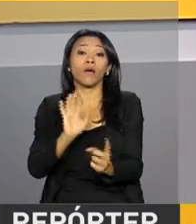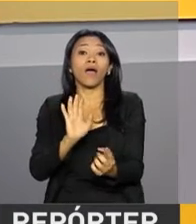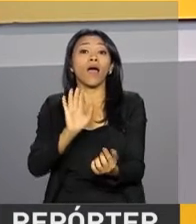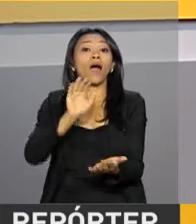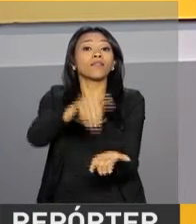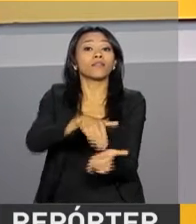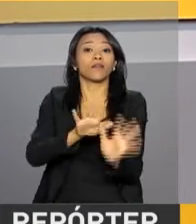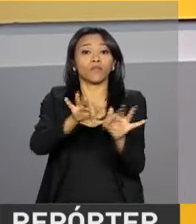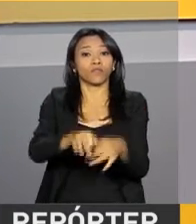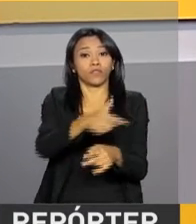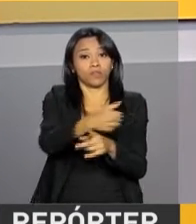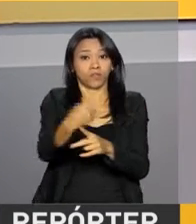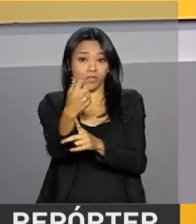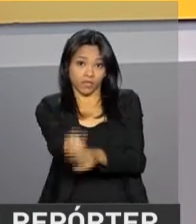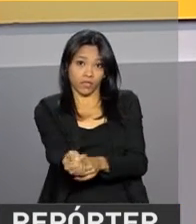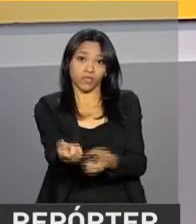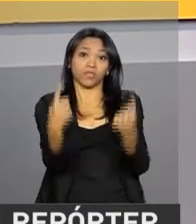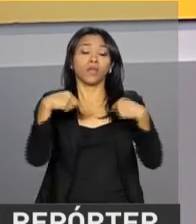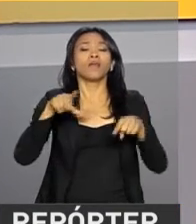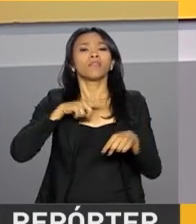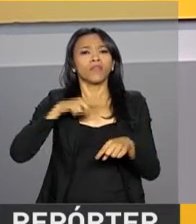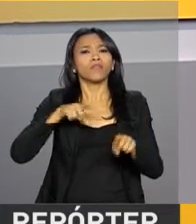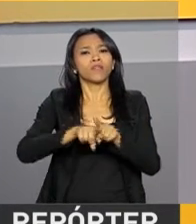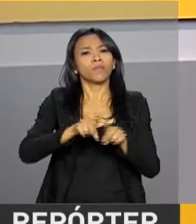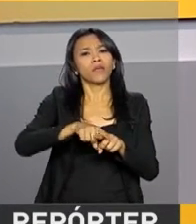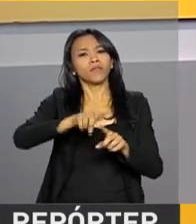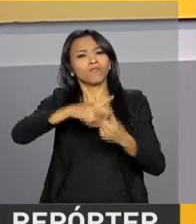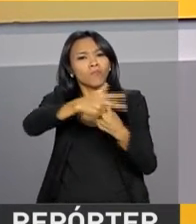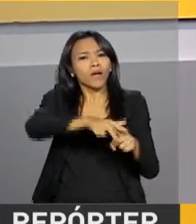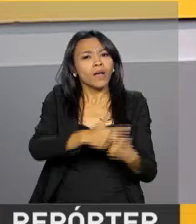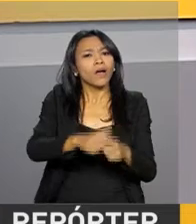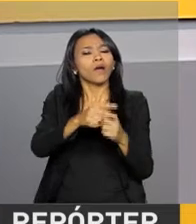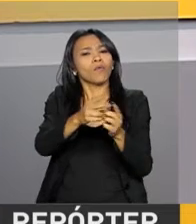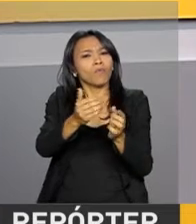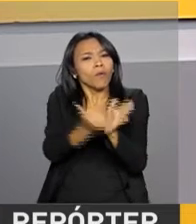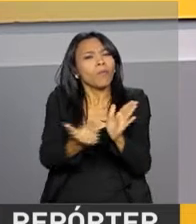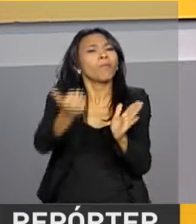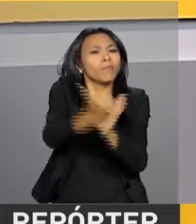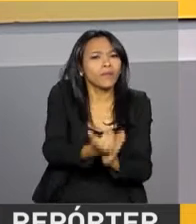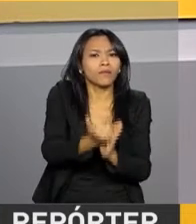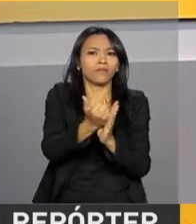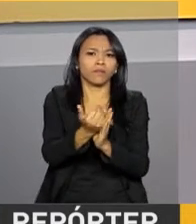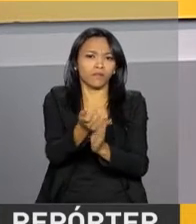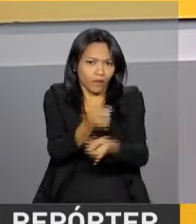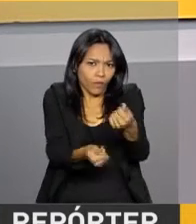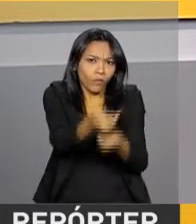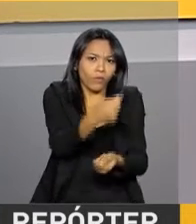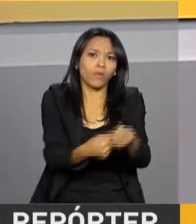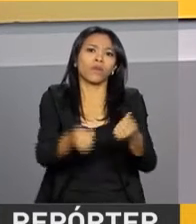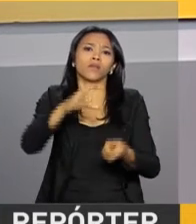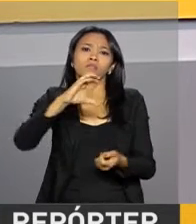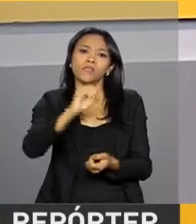de 2017. Houve ainda alteração na projeção de crescimento da economia, que passou para